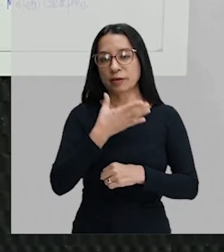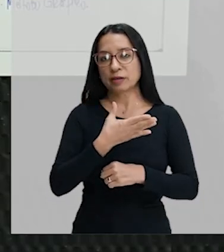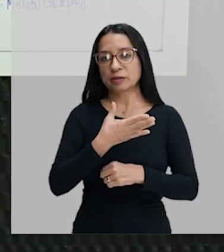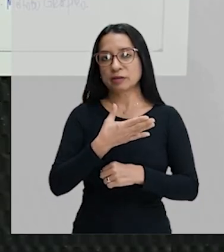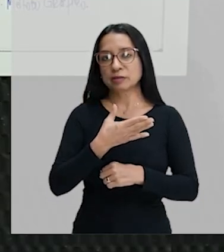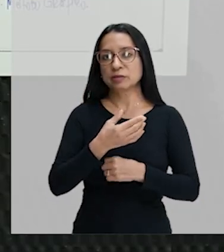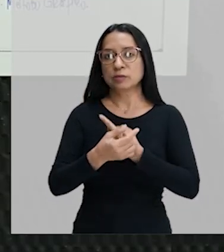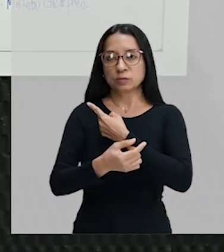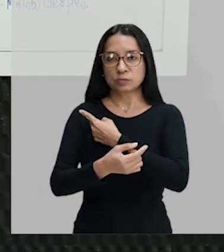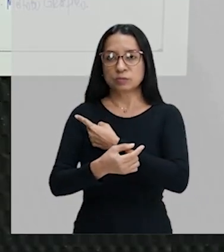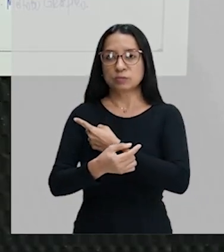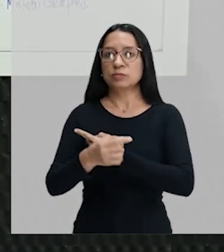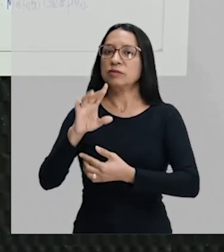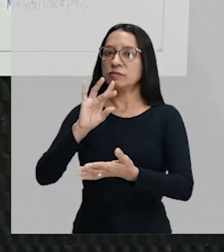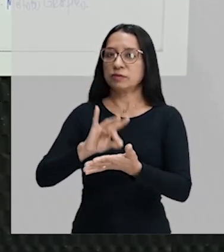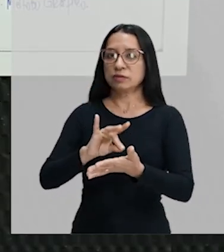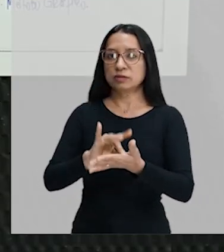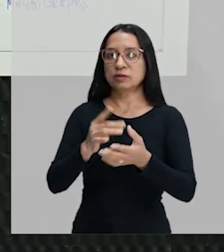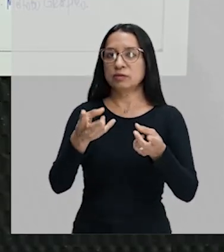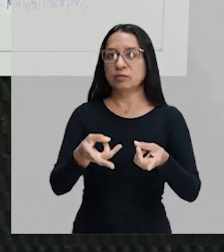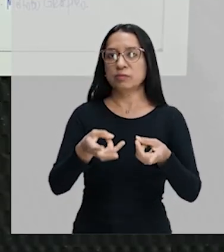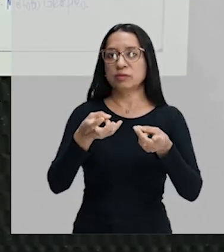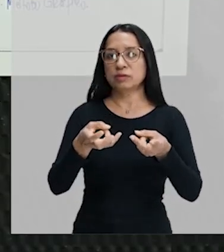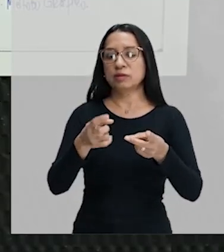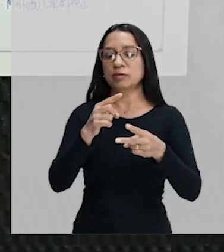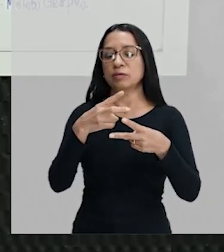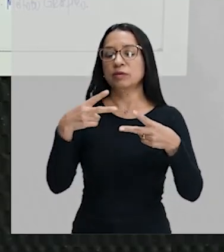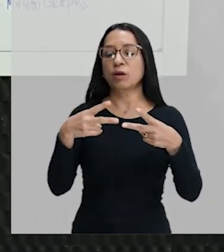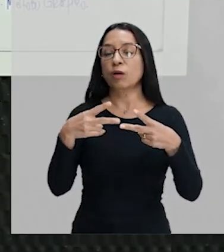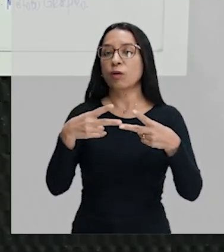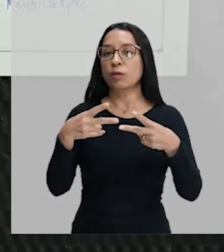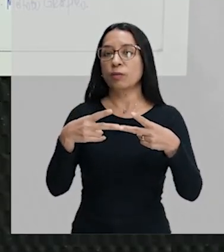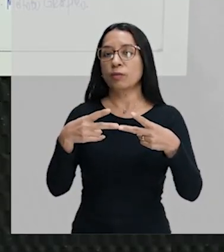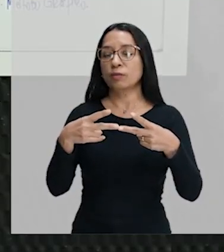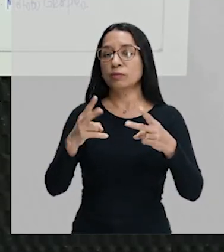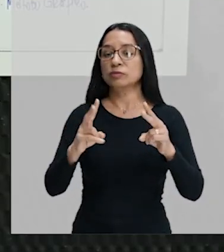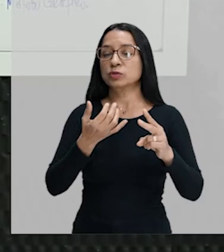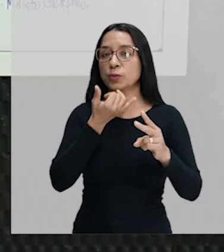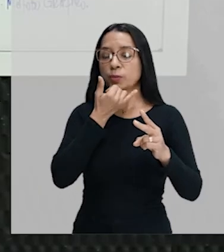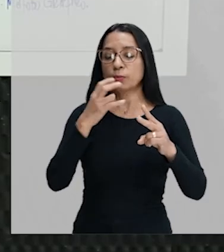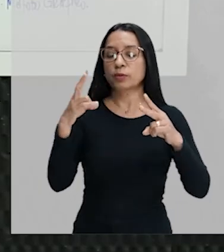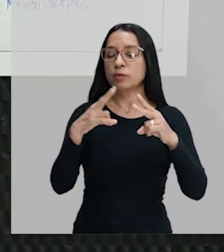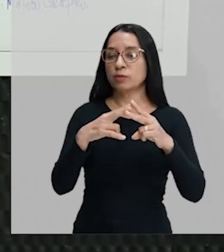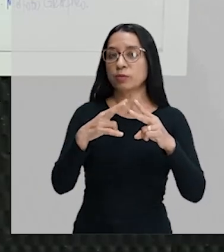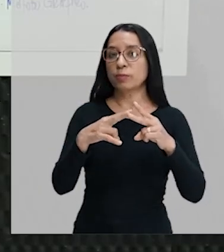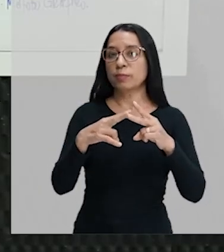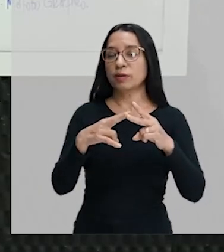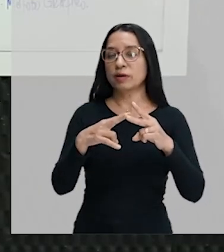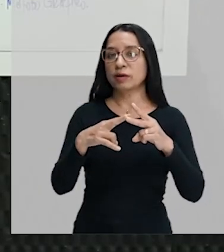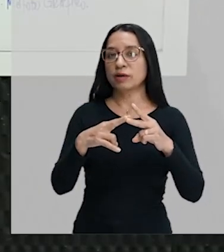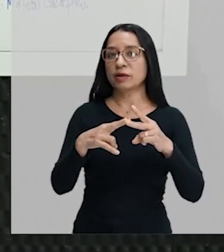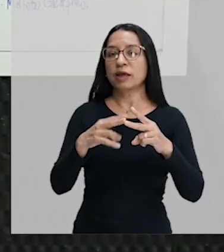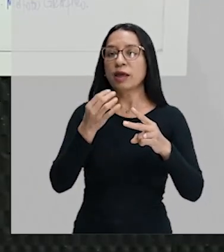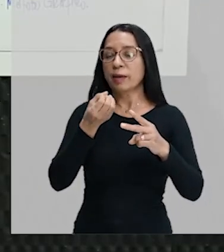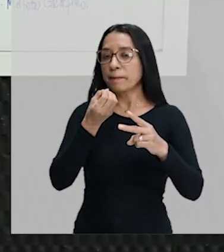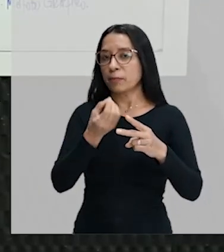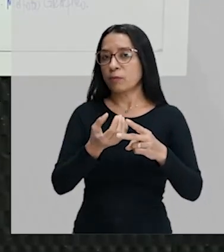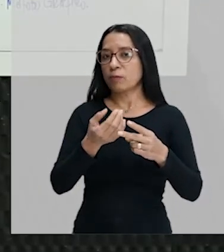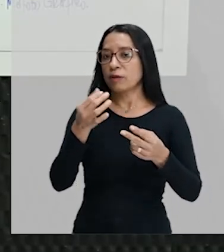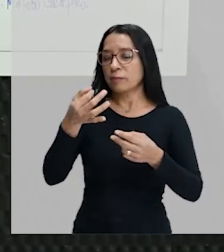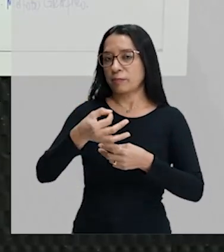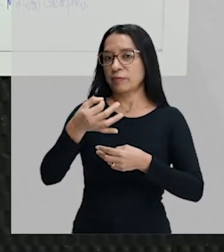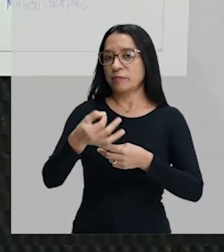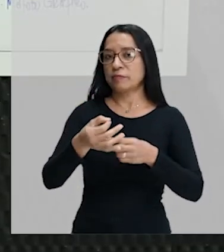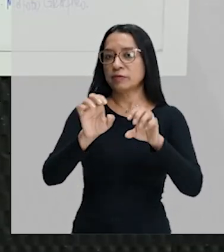deu verdadeiro. Perceba que esse par aqui, ele satisfaz a equação 1. Isso basta para que esse par